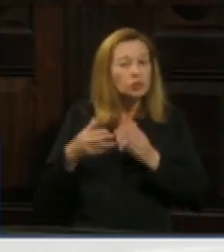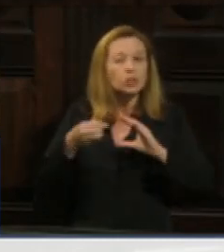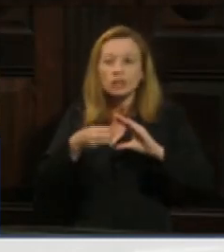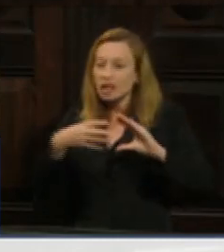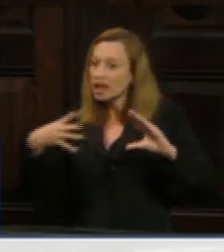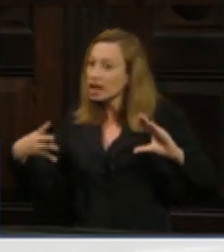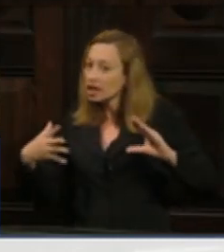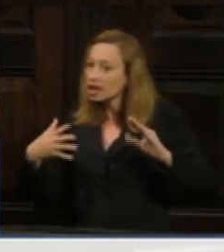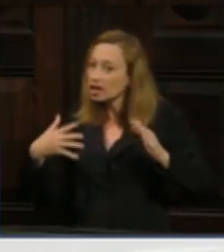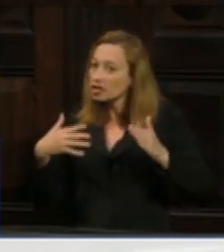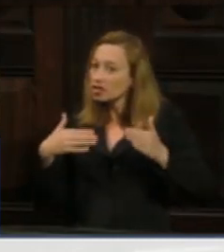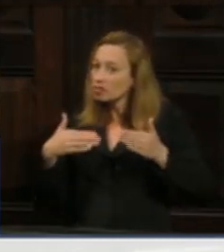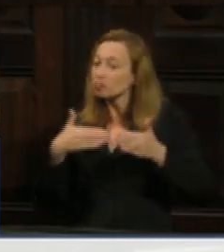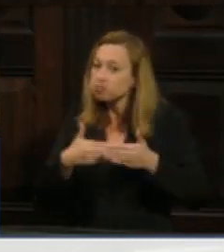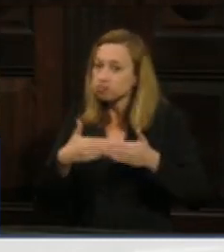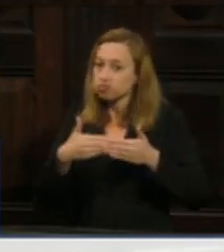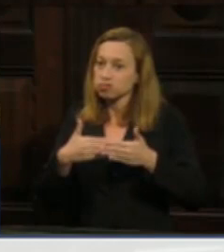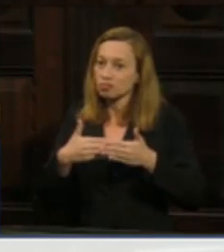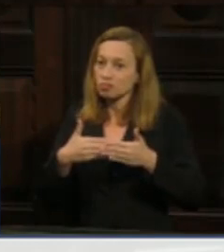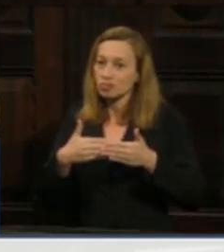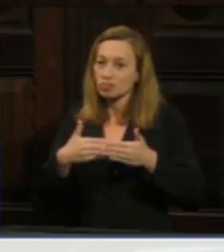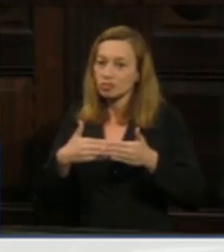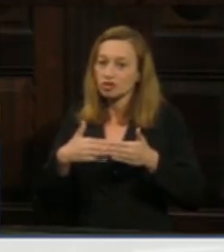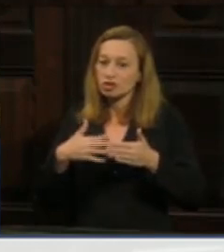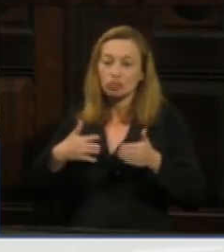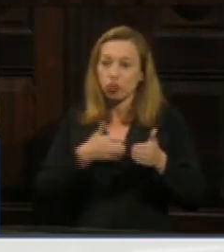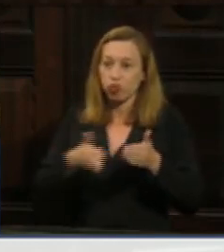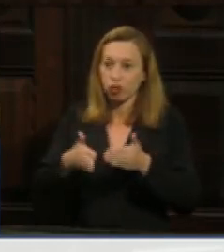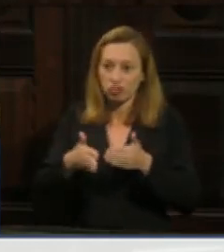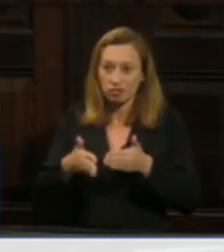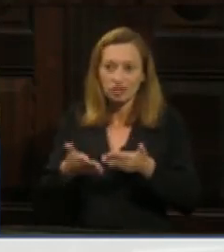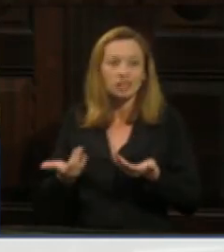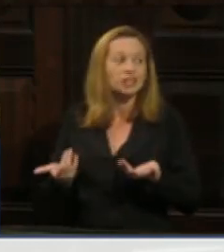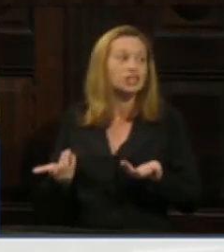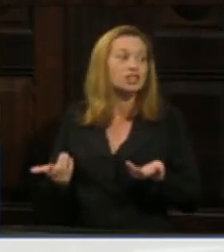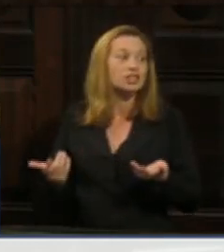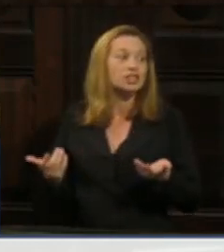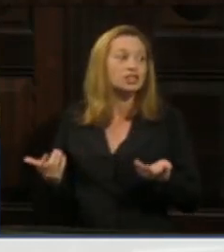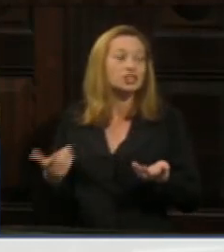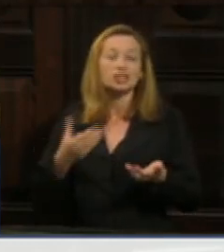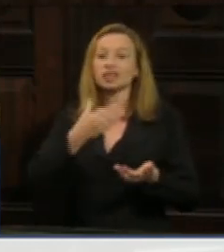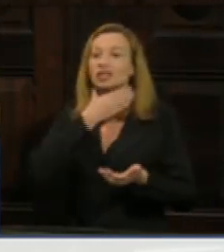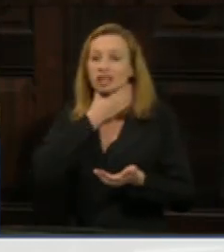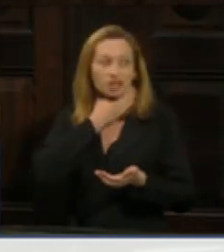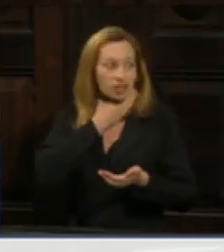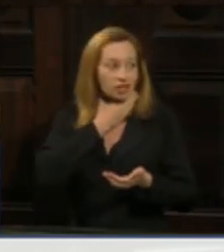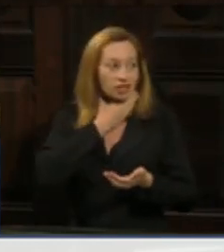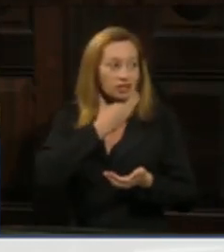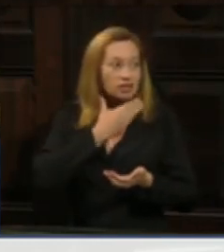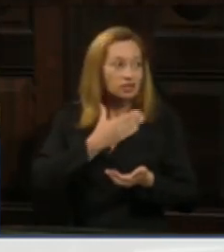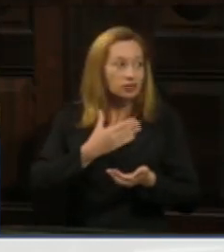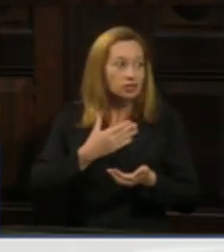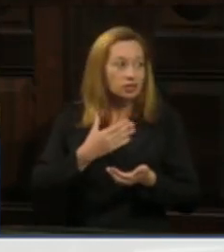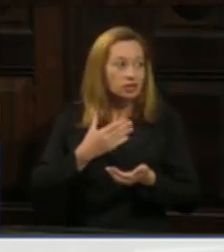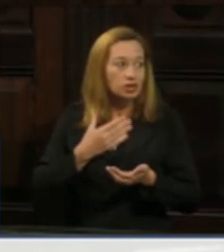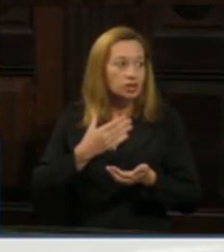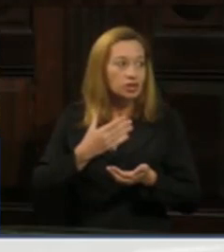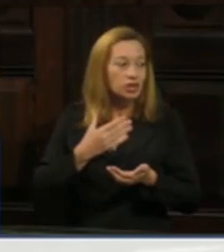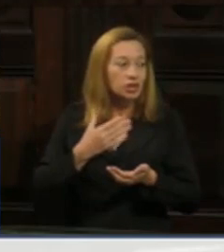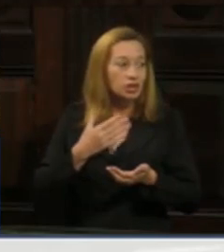purgue a sua pena, que pague no devido rigor da lei. Assim como não tenho nenhum problema em relação